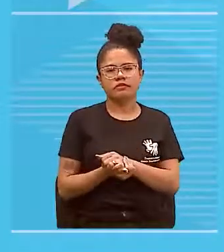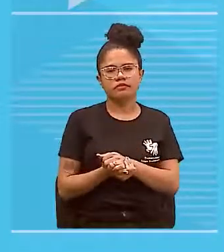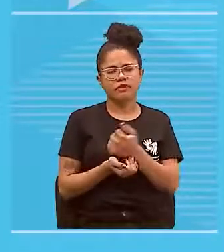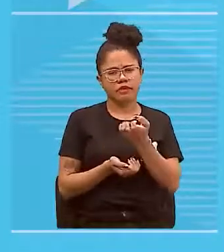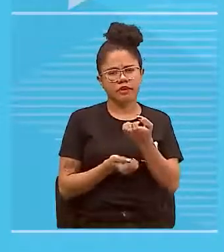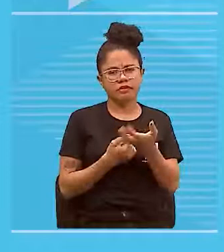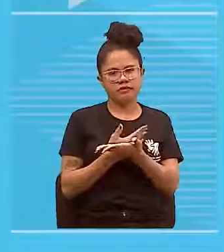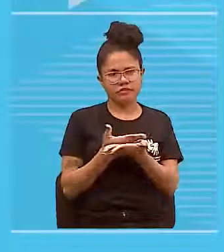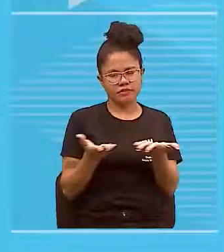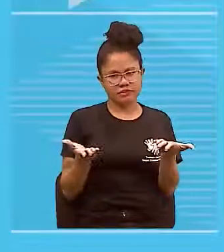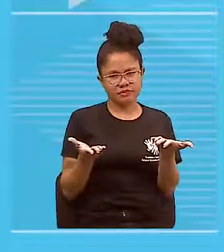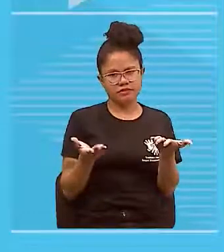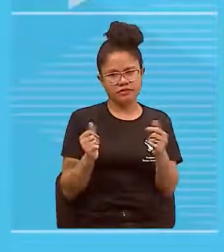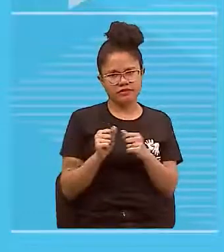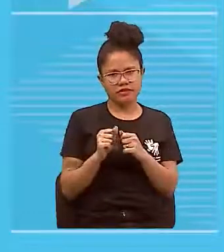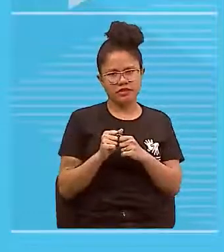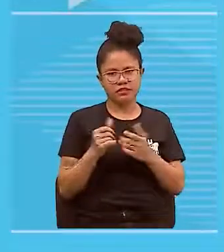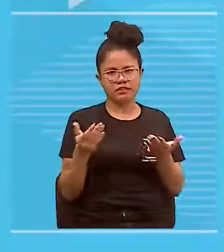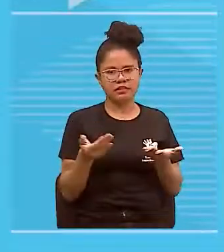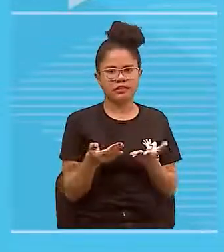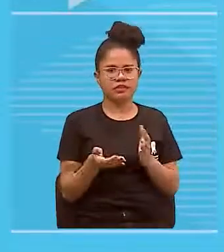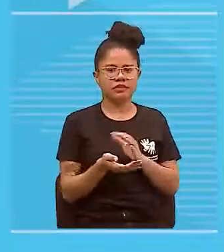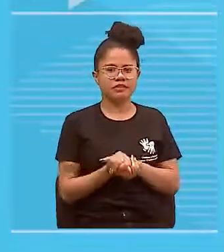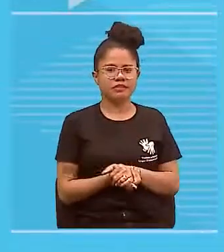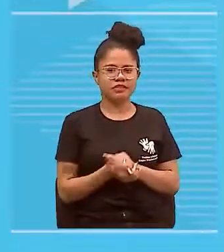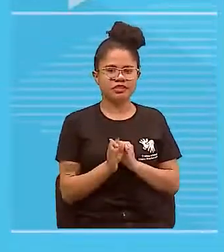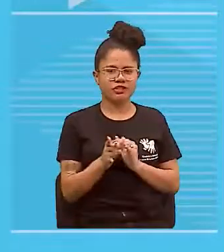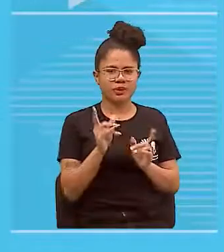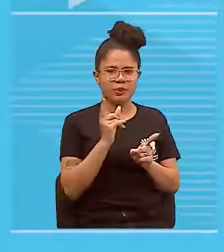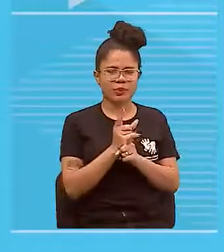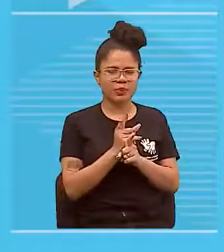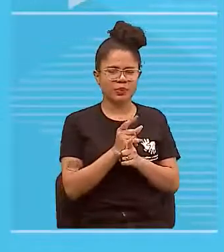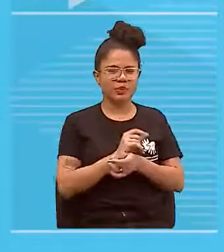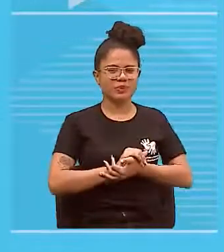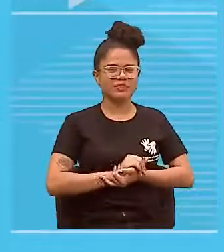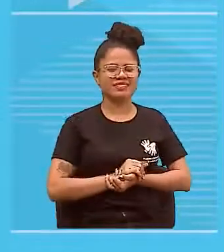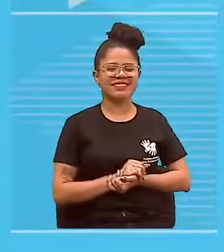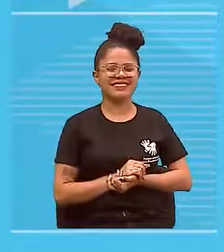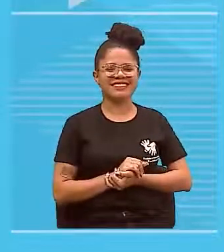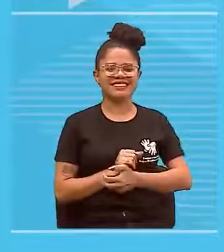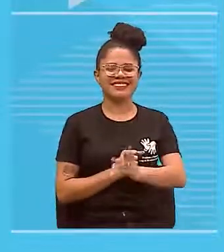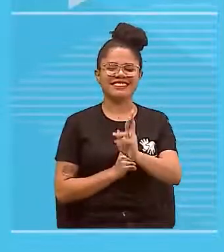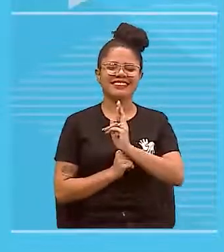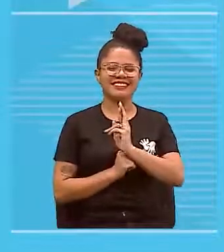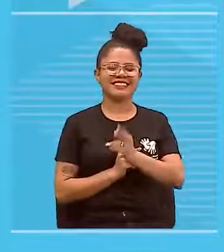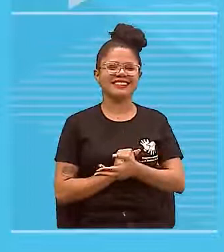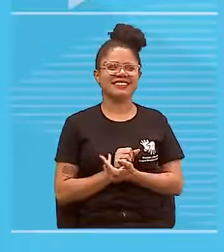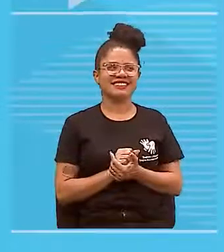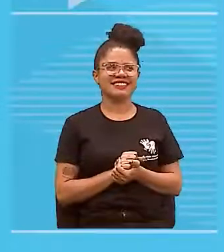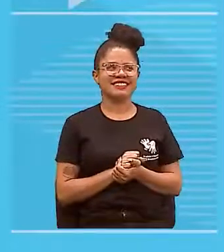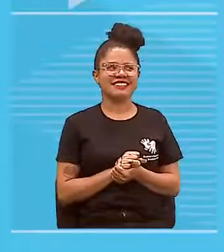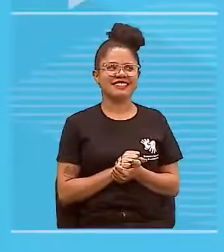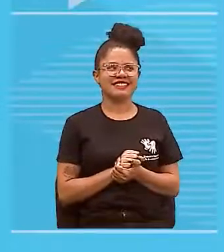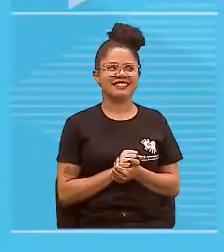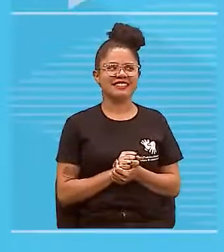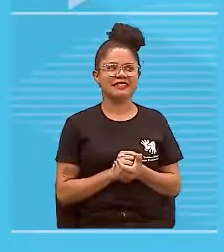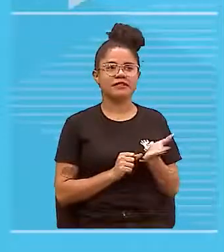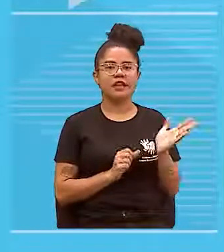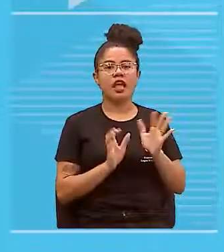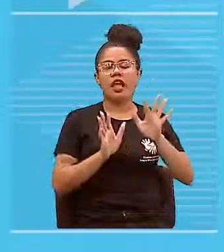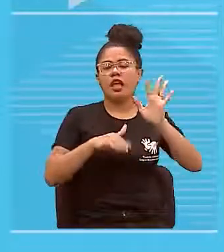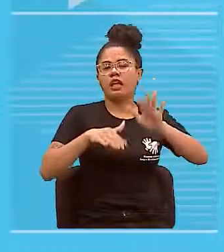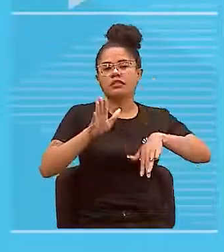façam isso agora acharam acharam ou não acharam Diga aí para mim às vezes pelo próprio